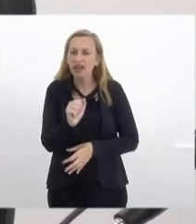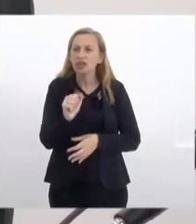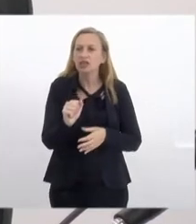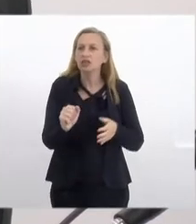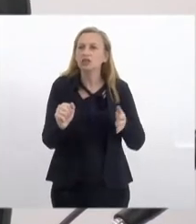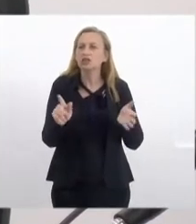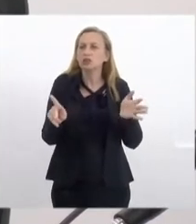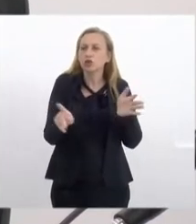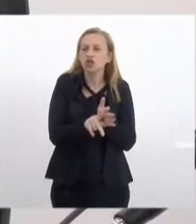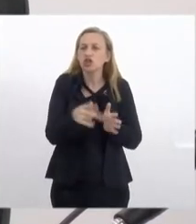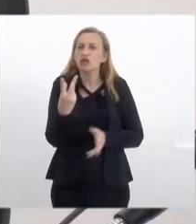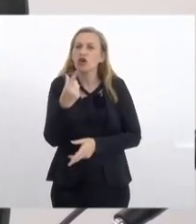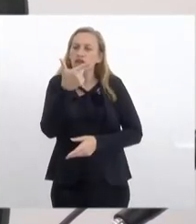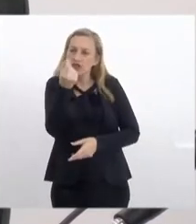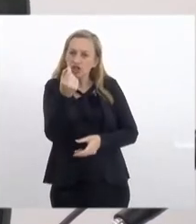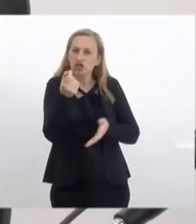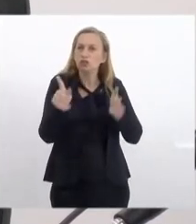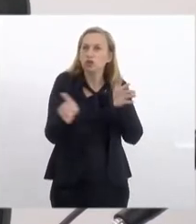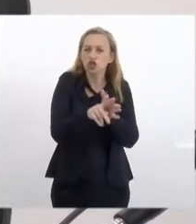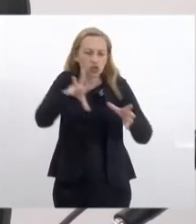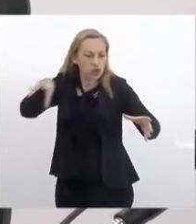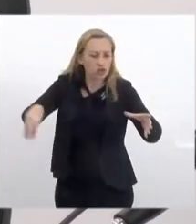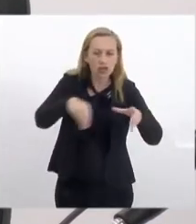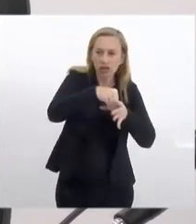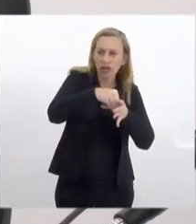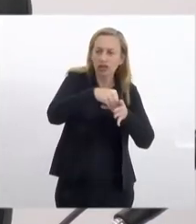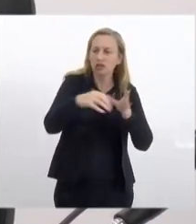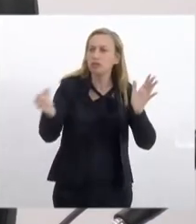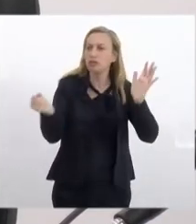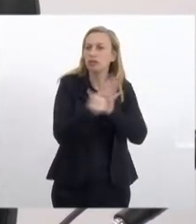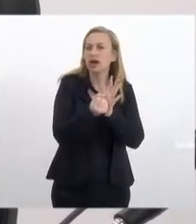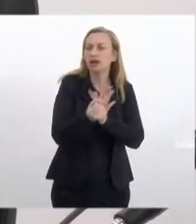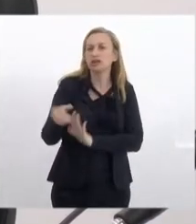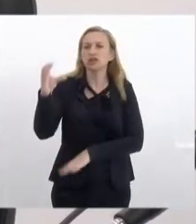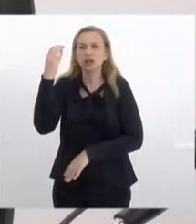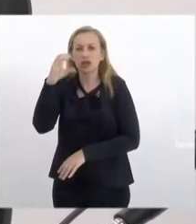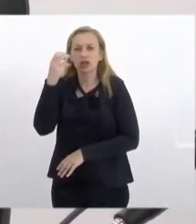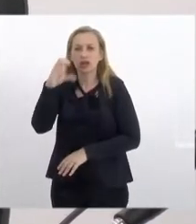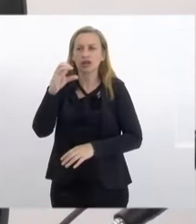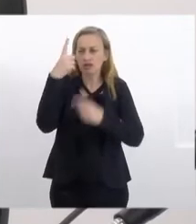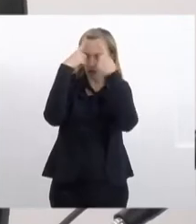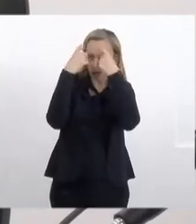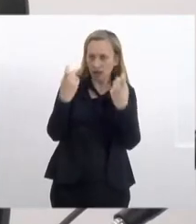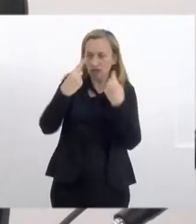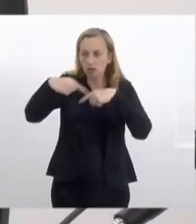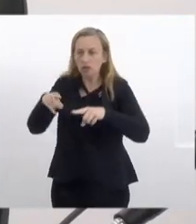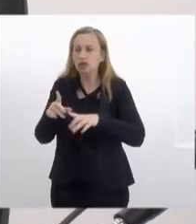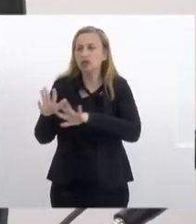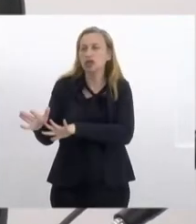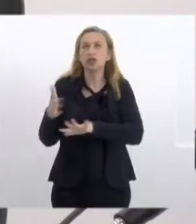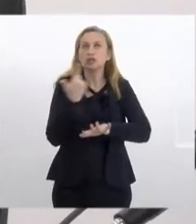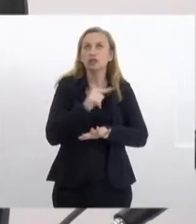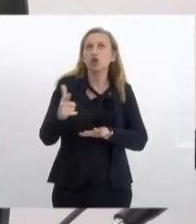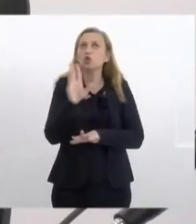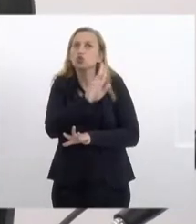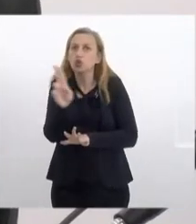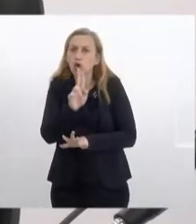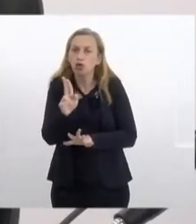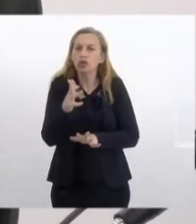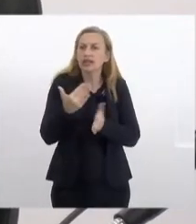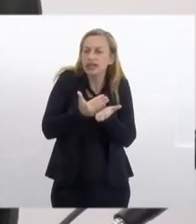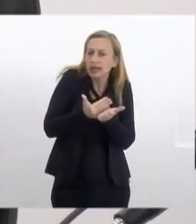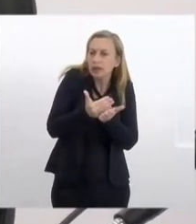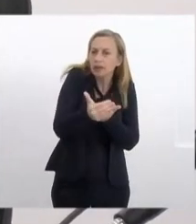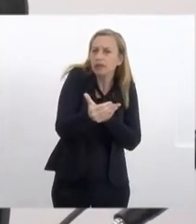são 20 projetos que integram o Pacto Niterói contra a Violência, e um desses projetos, ele ainda não tem um nome, porque a gente está ainda na